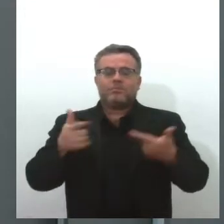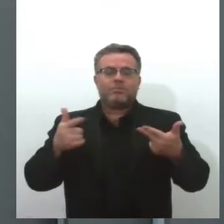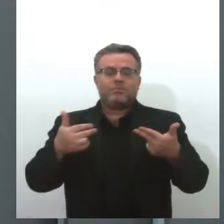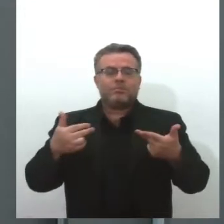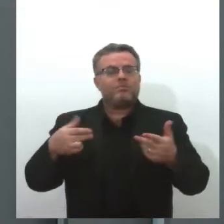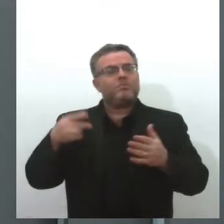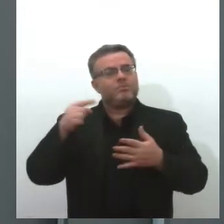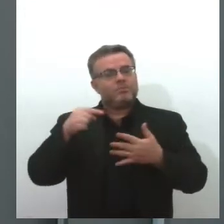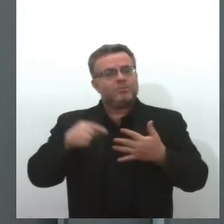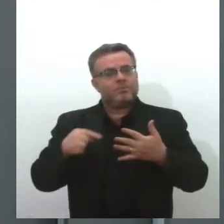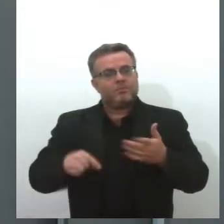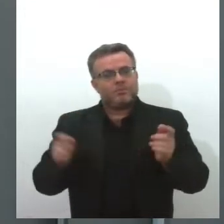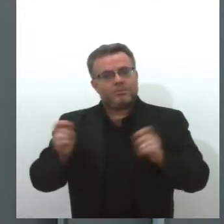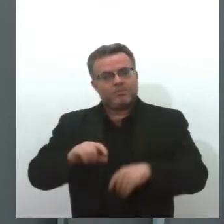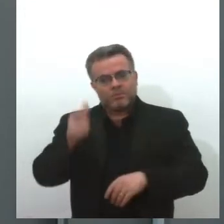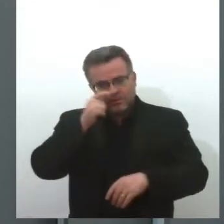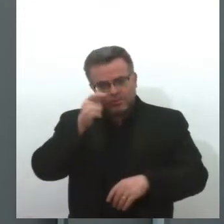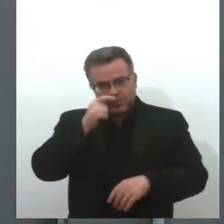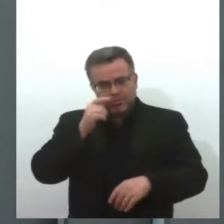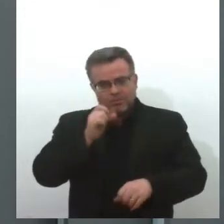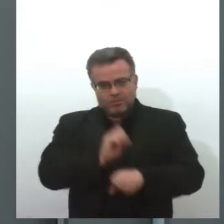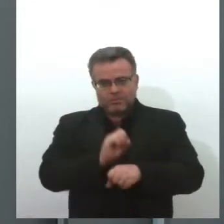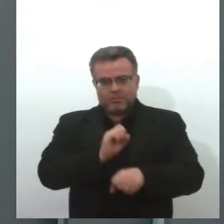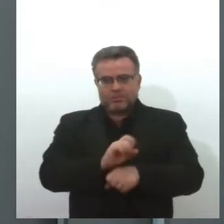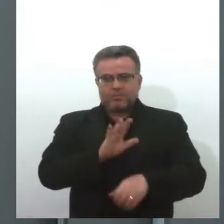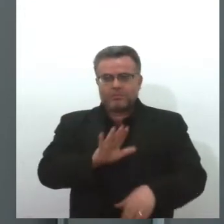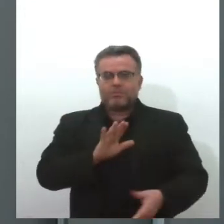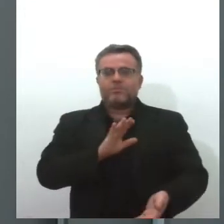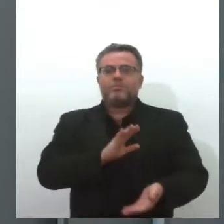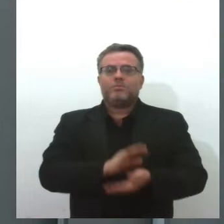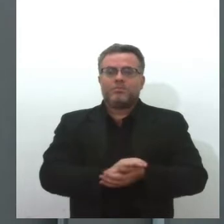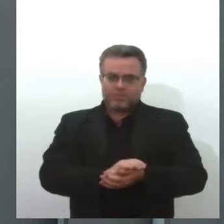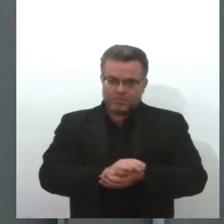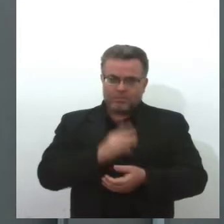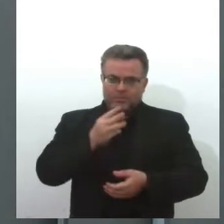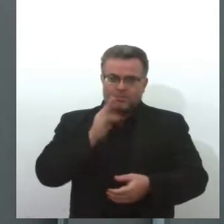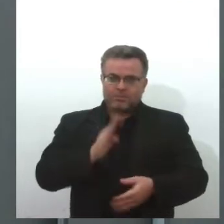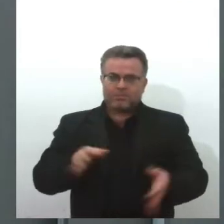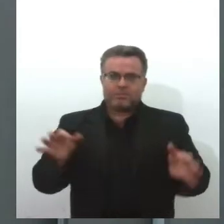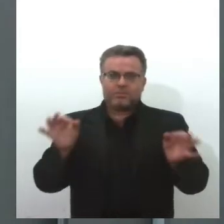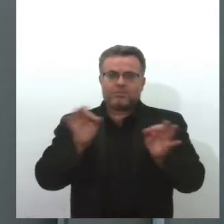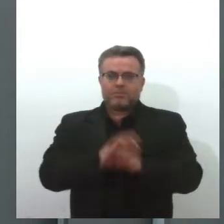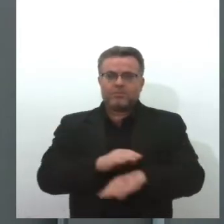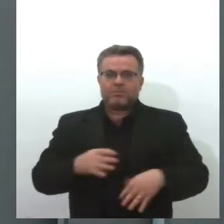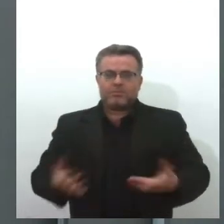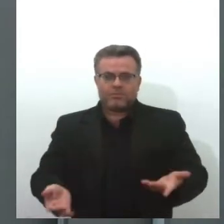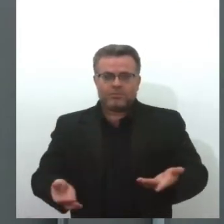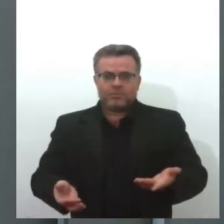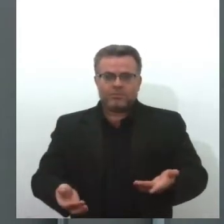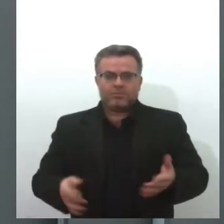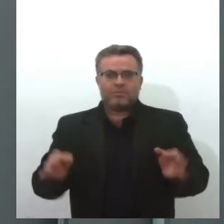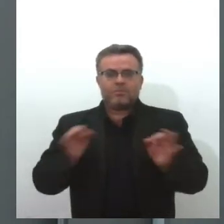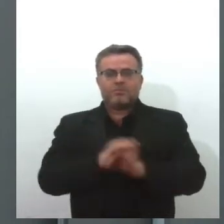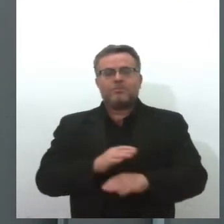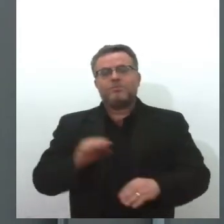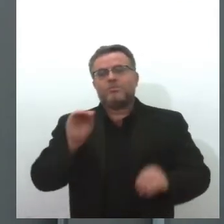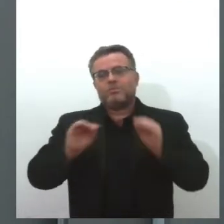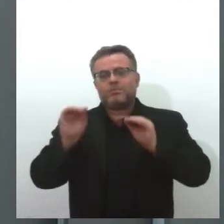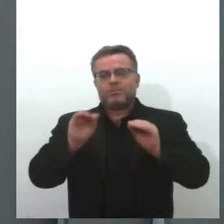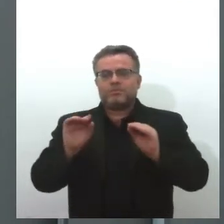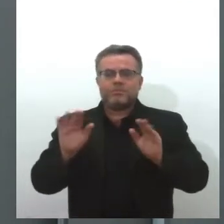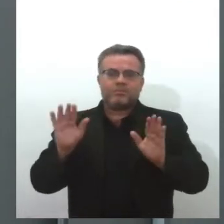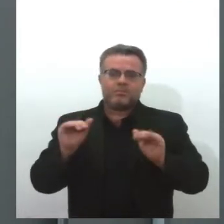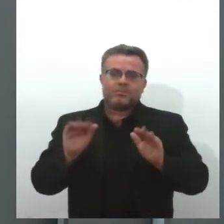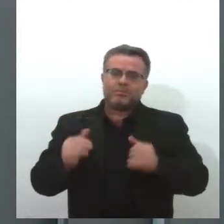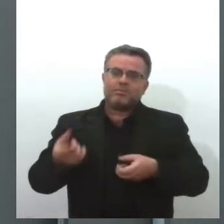a gente acompanha daqui a pouquinho no Alese Notícia, a partir das 3h30, logo após o Além da Pauta. Um beijo para vocês e a gente volta a se